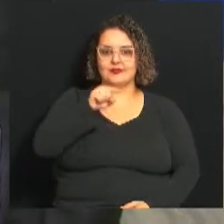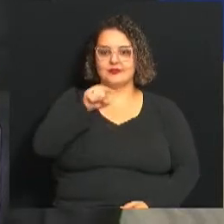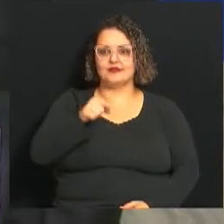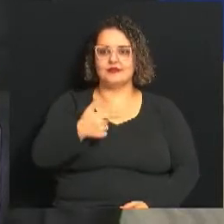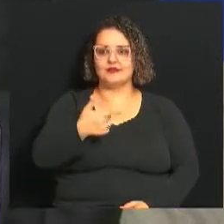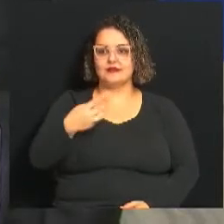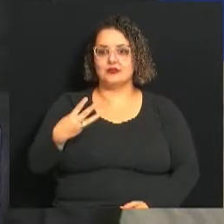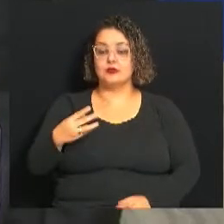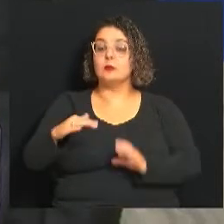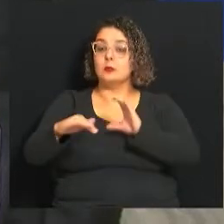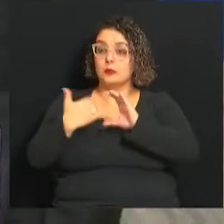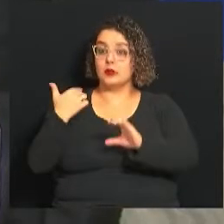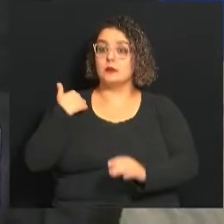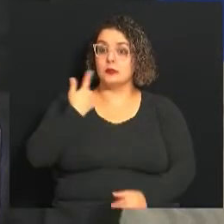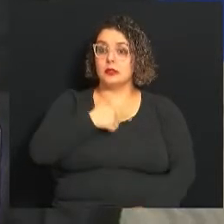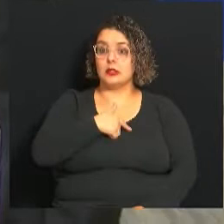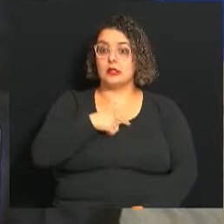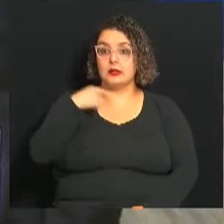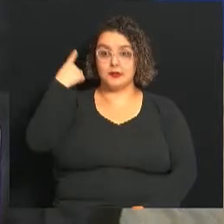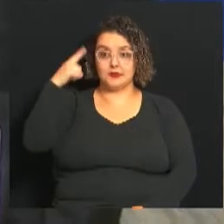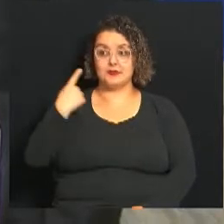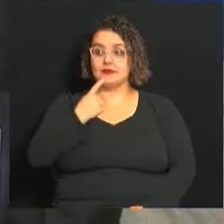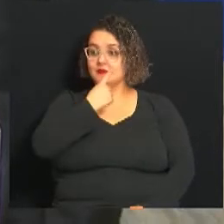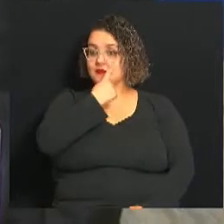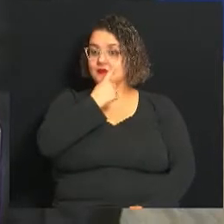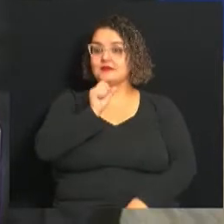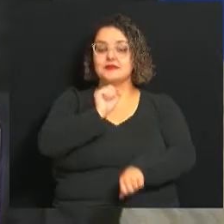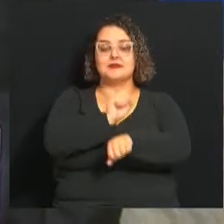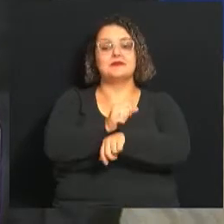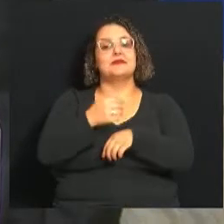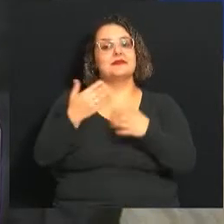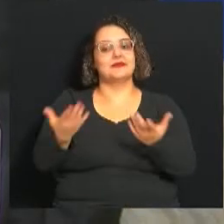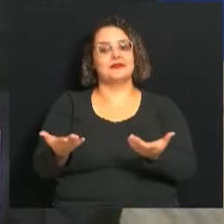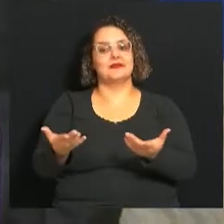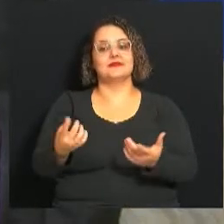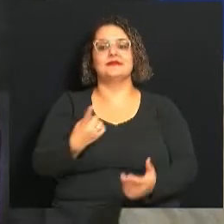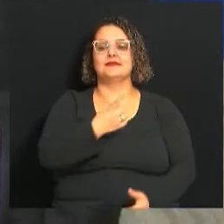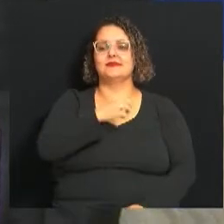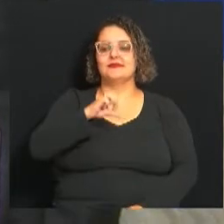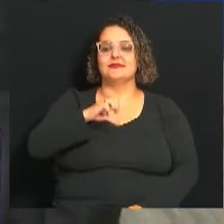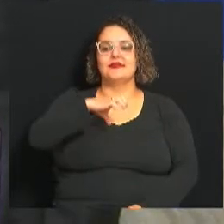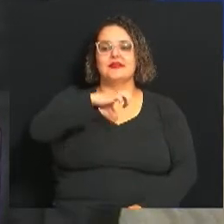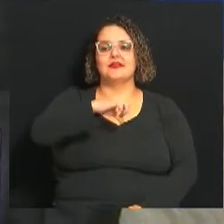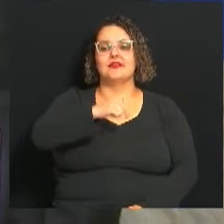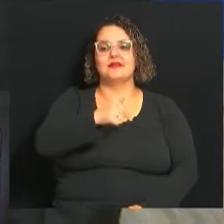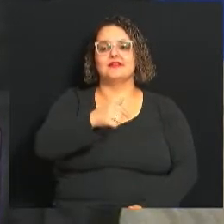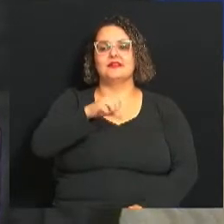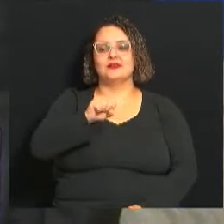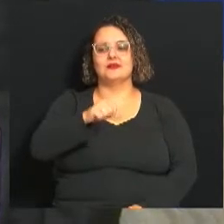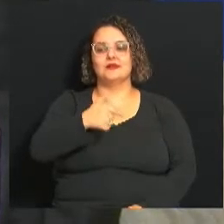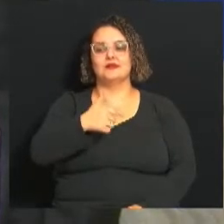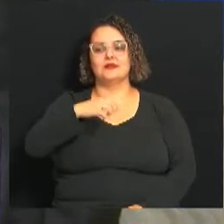sua mensagem pra gente, hein? Eu e a Mirna Abreu estamos esperando aqui. 19 é o nosso DDD,